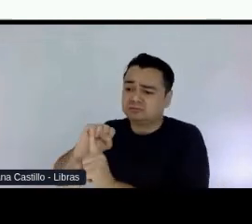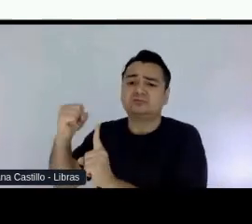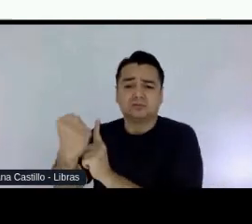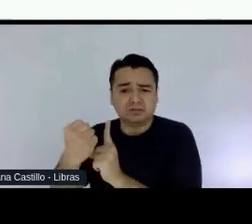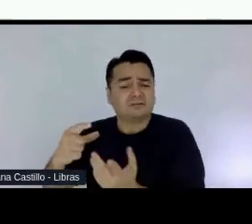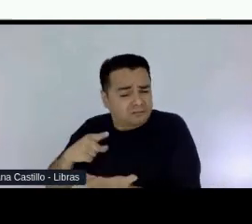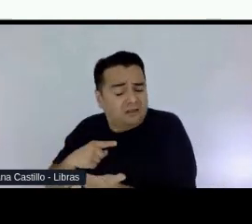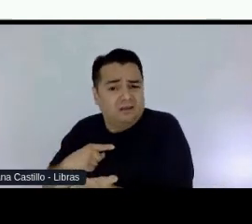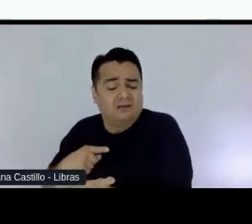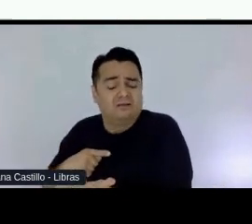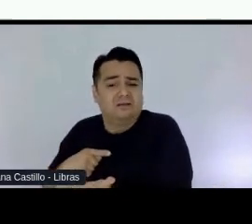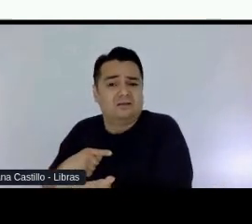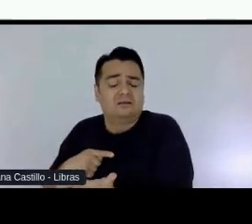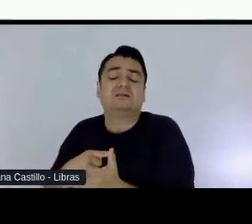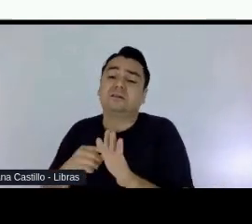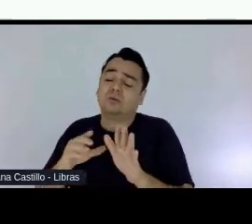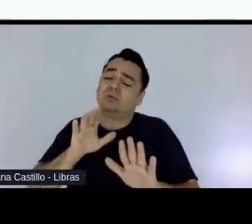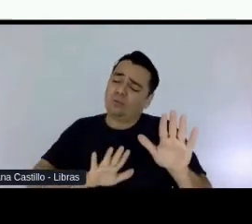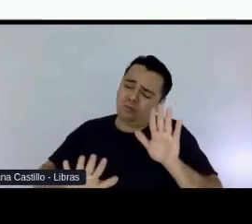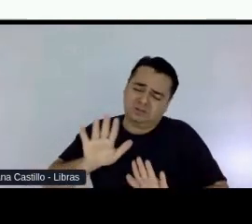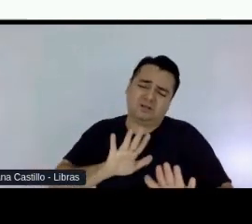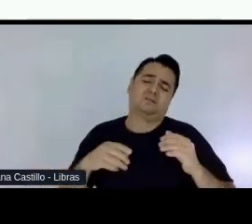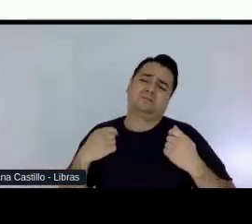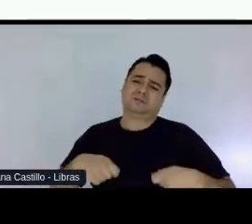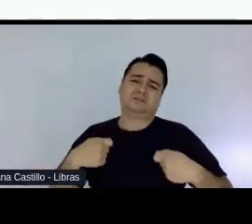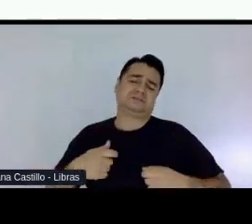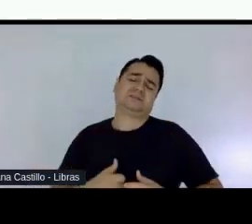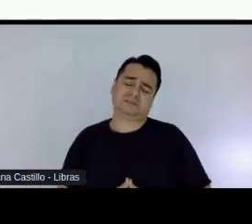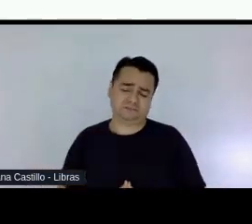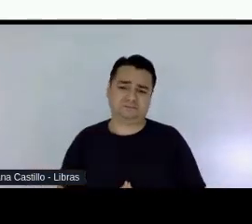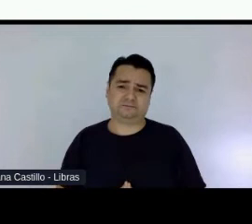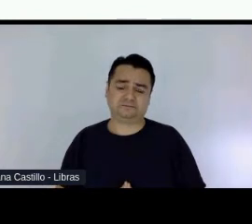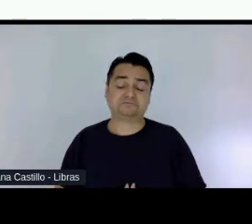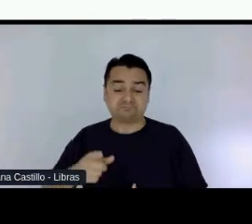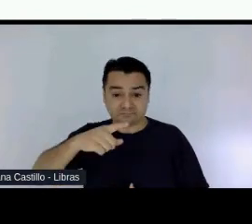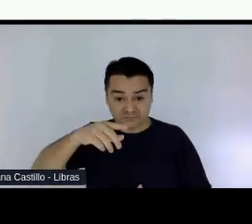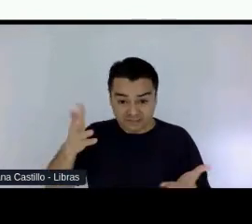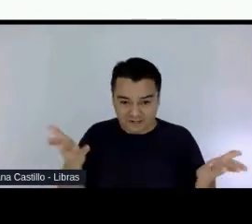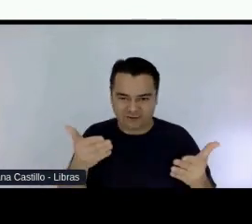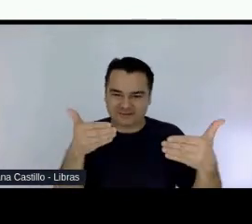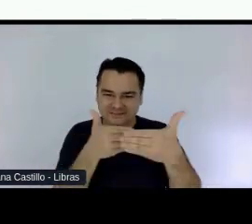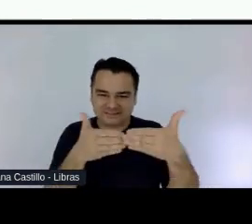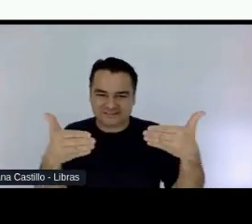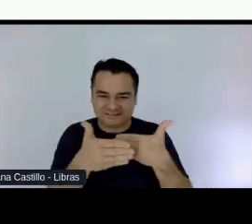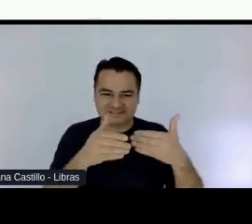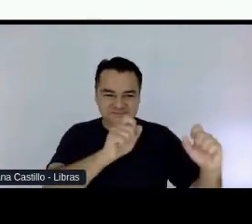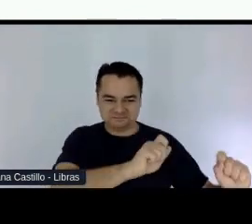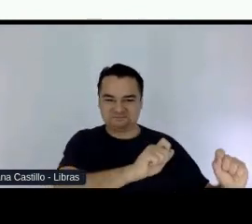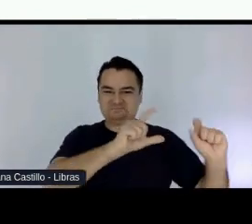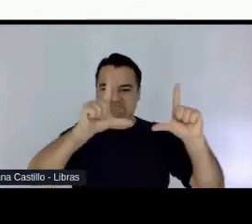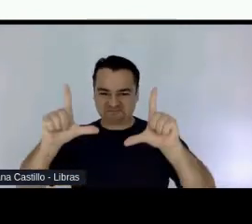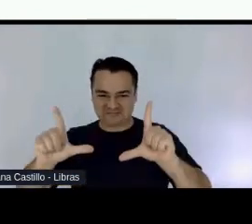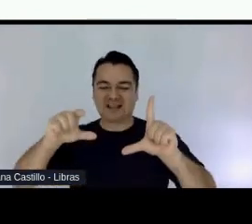piadas por conta disso, né? E eu chamo esse slide aqui de mandala da inclusão, porque realmente é